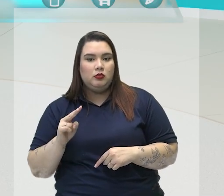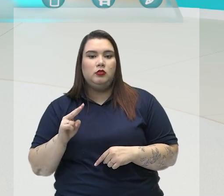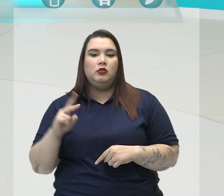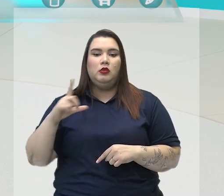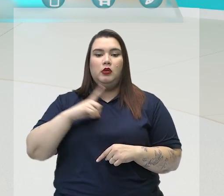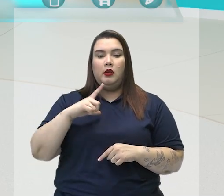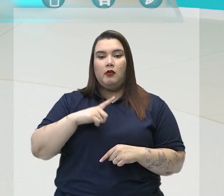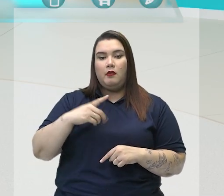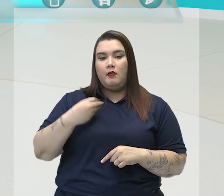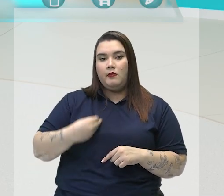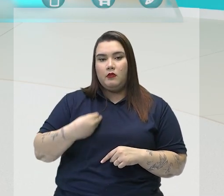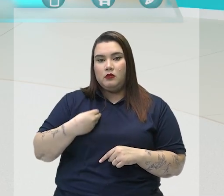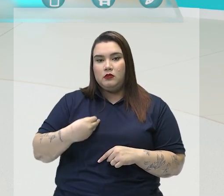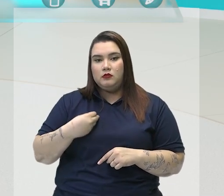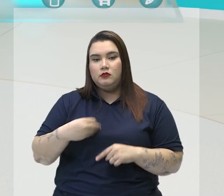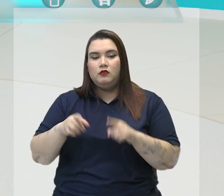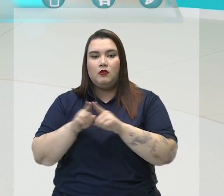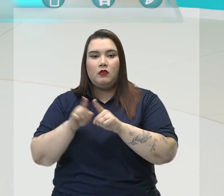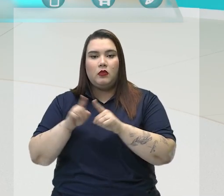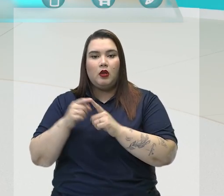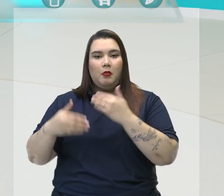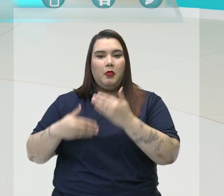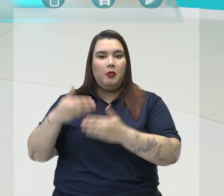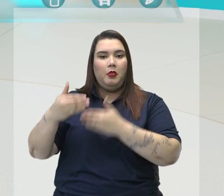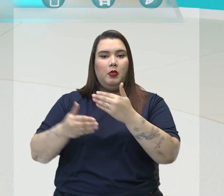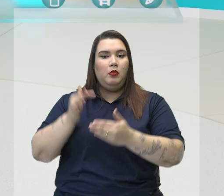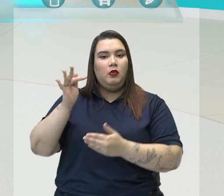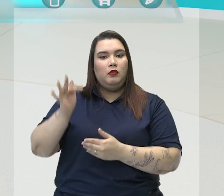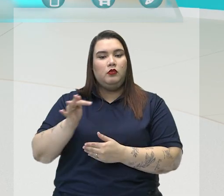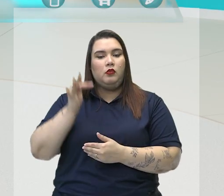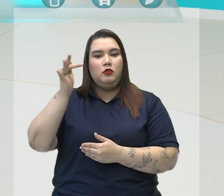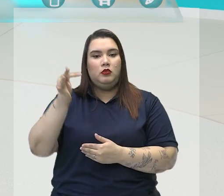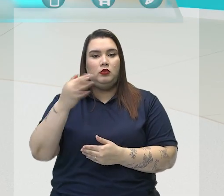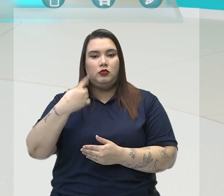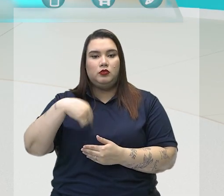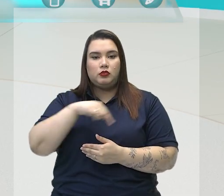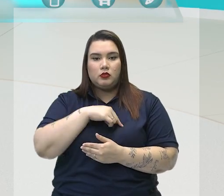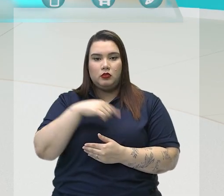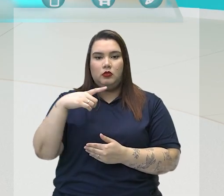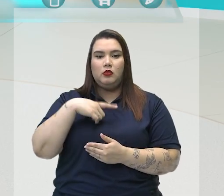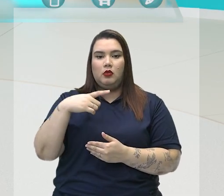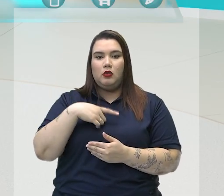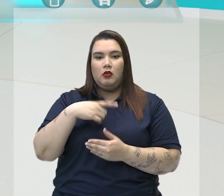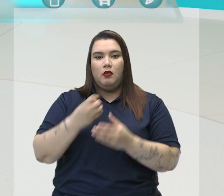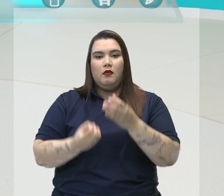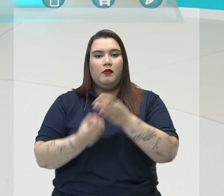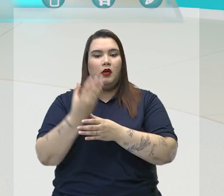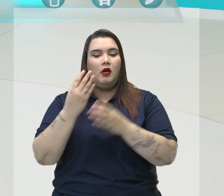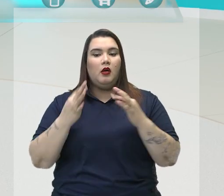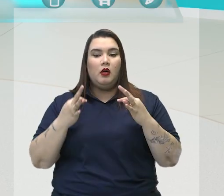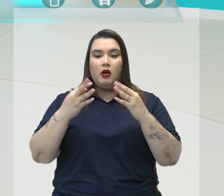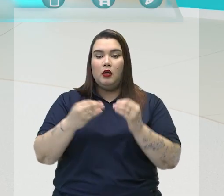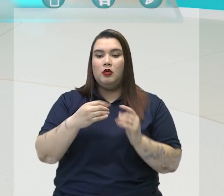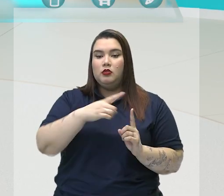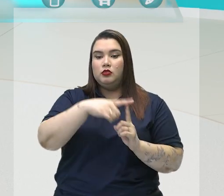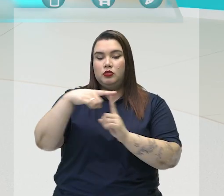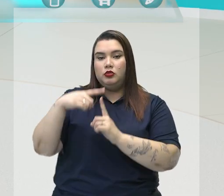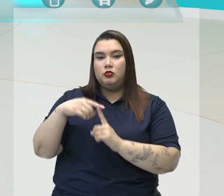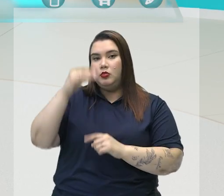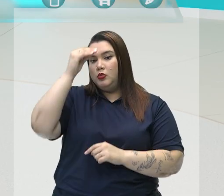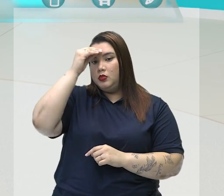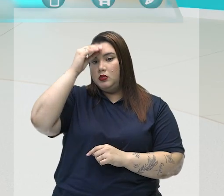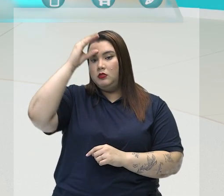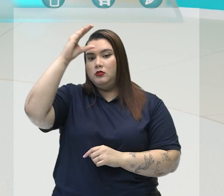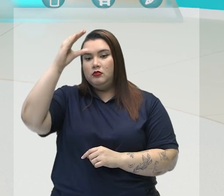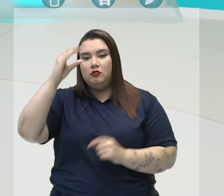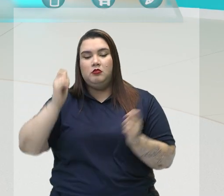está vivendo e deixando para o futuro. E somos formados por vários tipos de conhecimento.